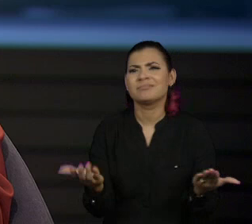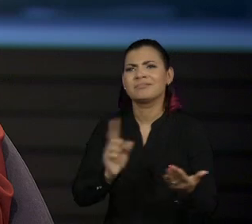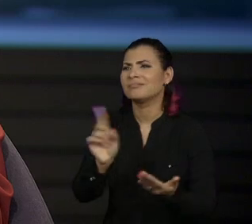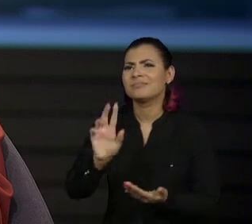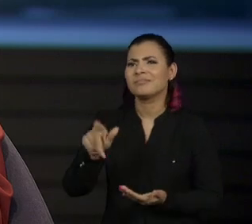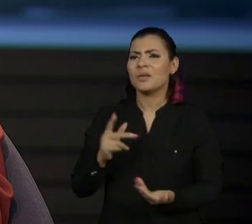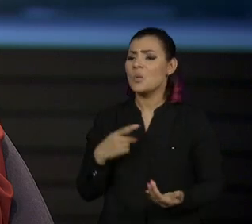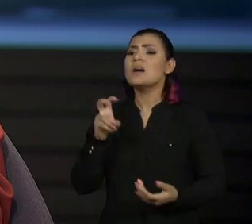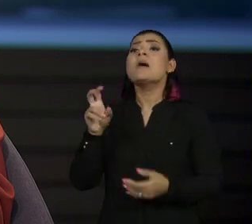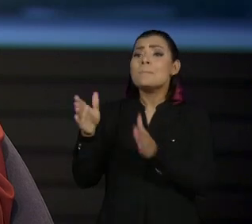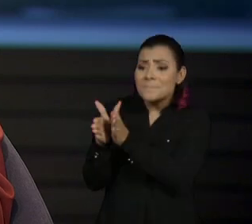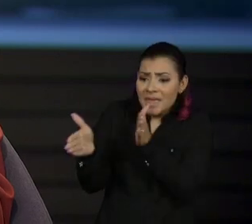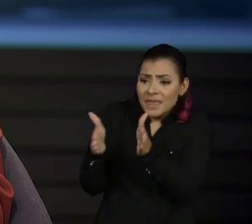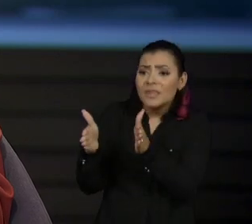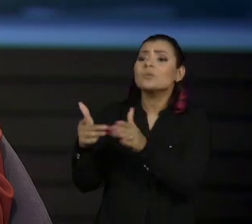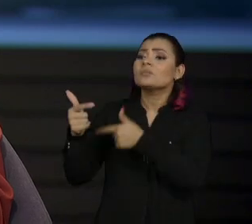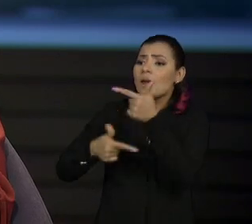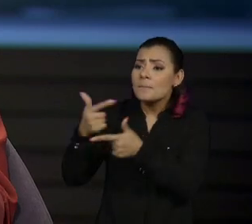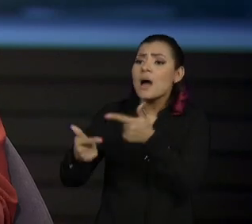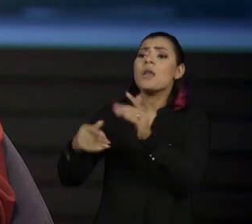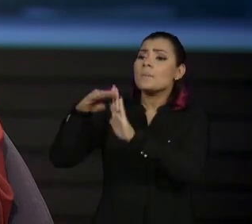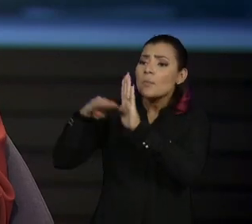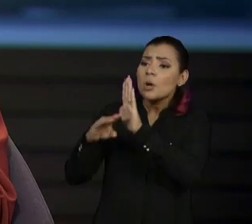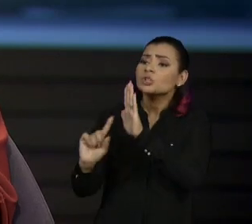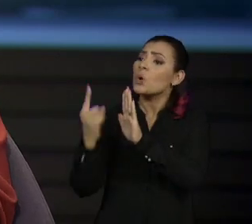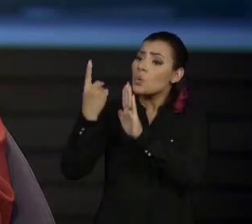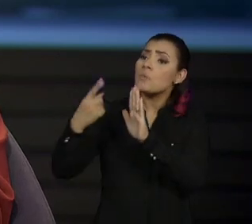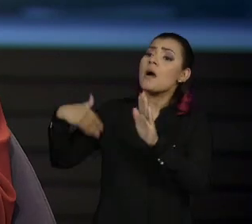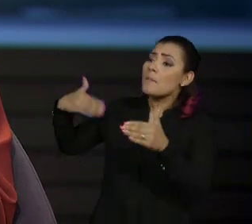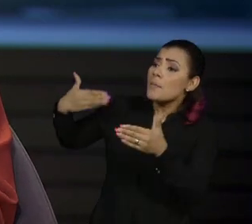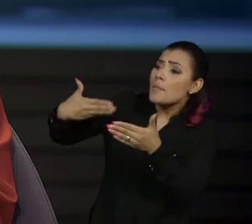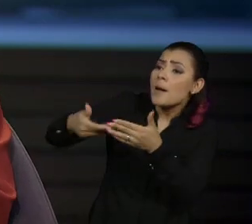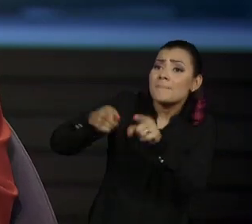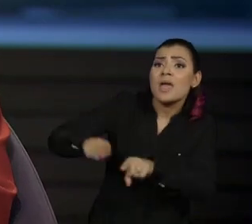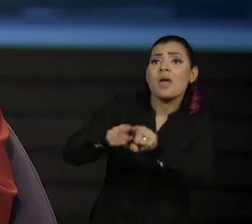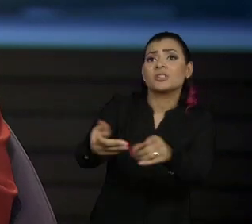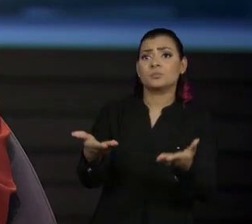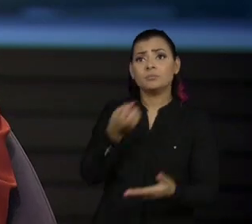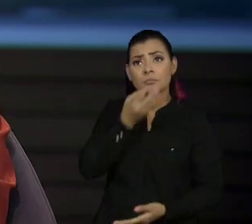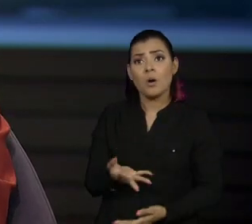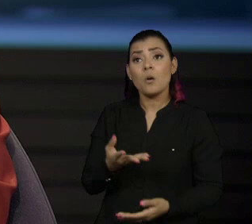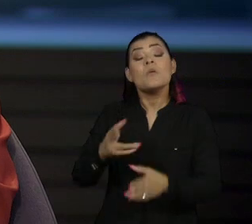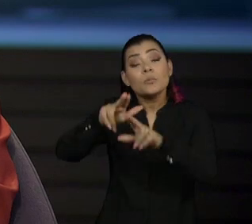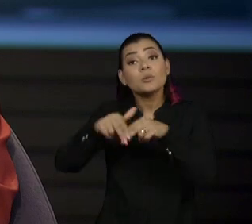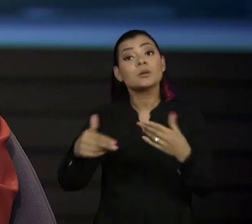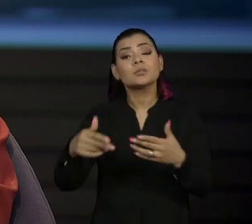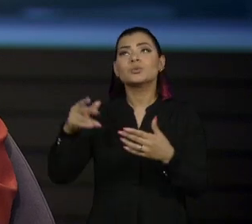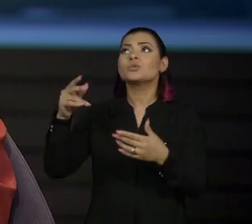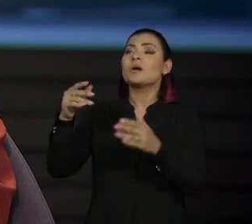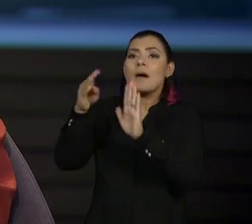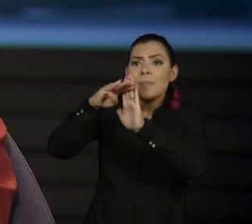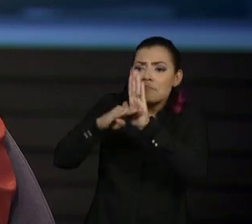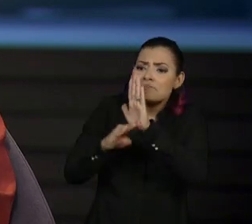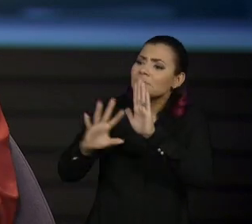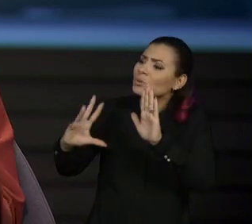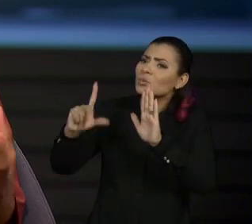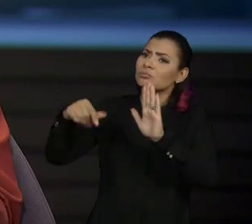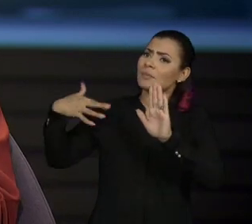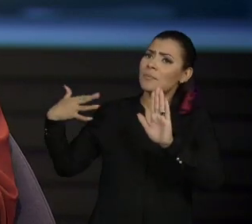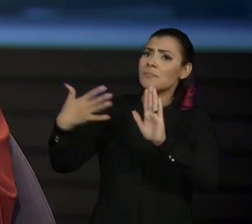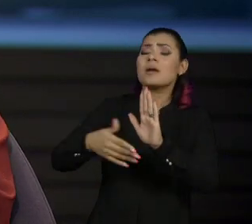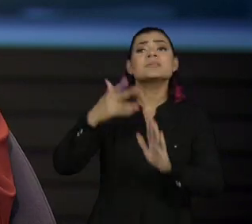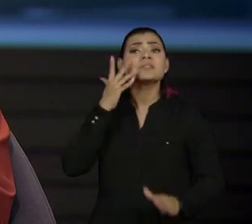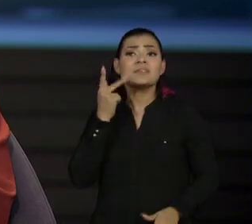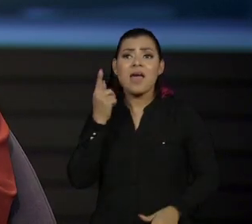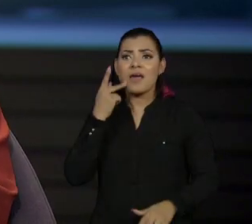ciclo eleitoral, o que é uma perda de tempo, de recurso, de energia e de histórico, né? Então, o caso